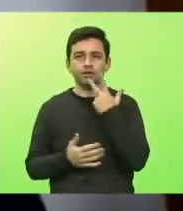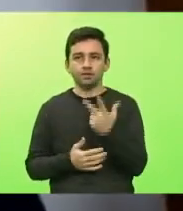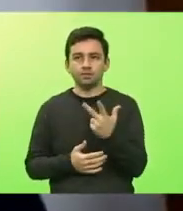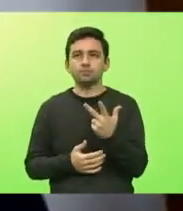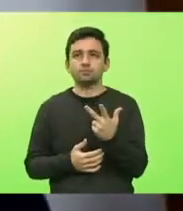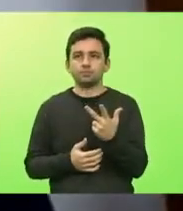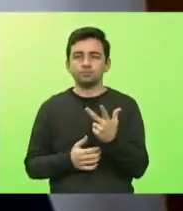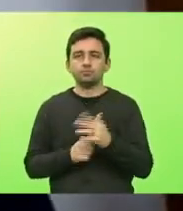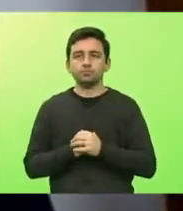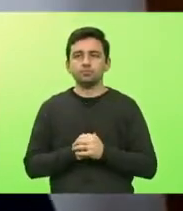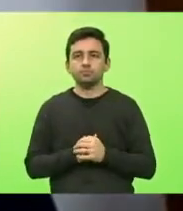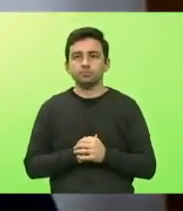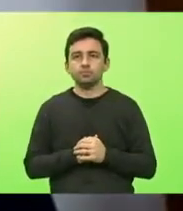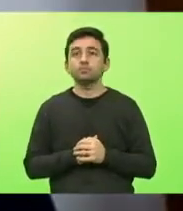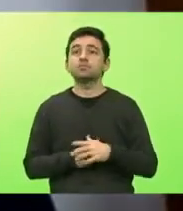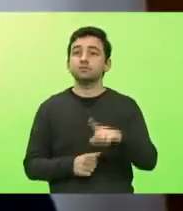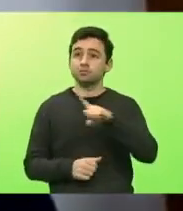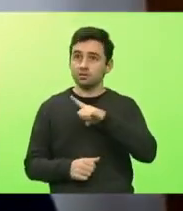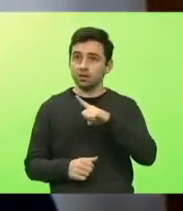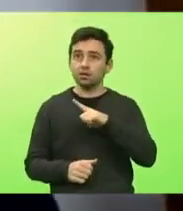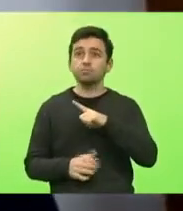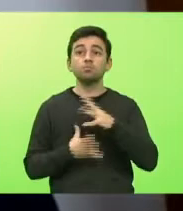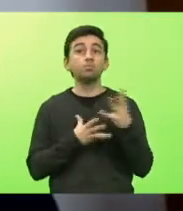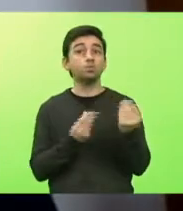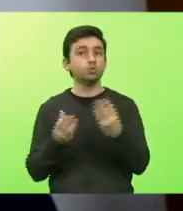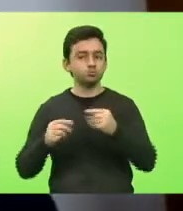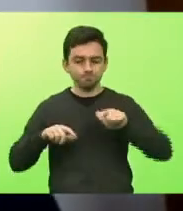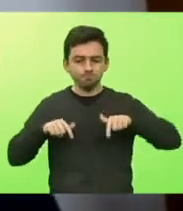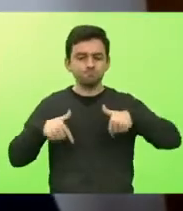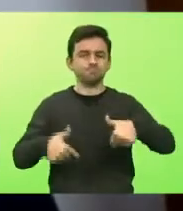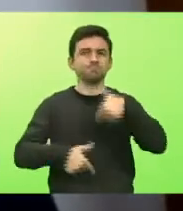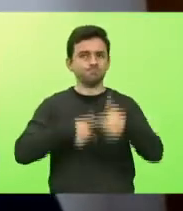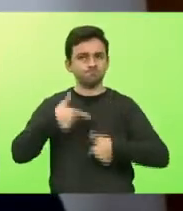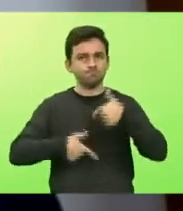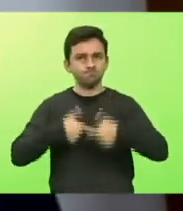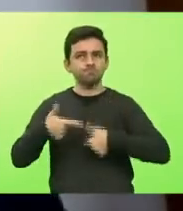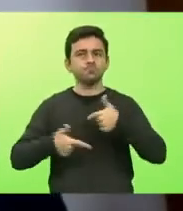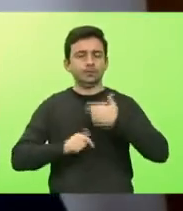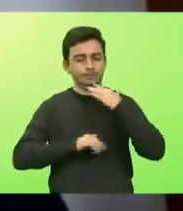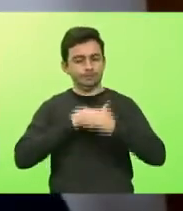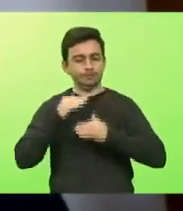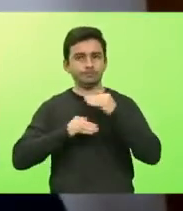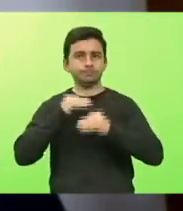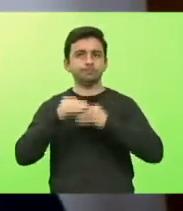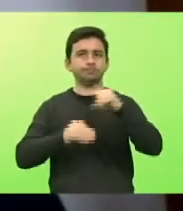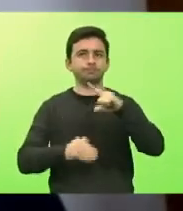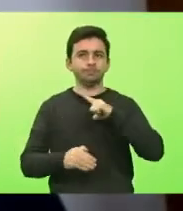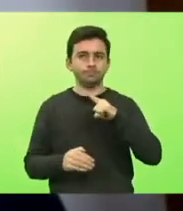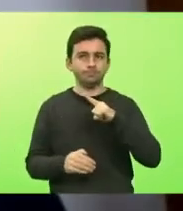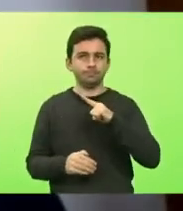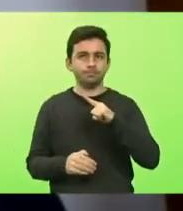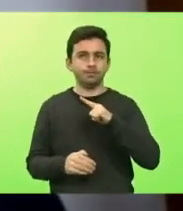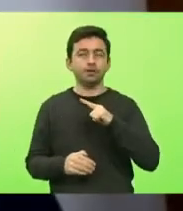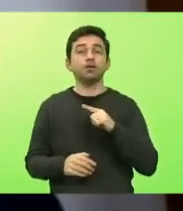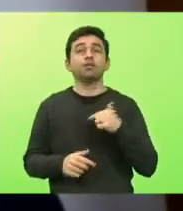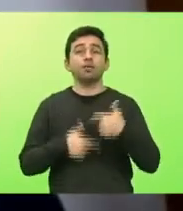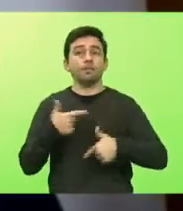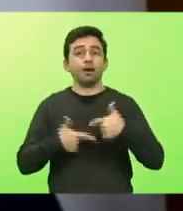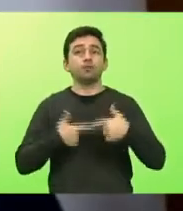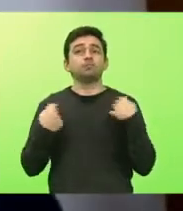minutos atrás. Tem várias frentes de trabalho sendo desenvolvidas, e esse trabalho tem que